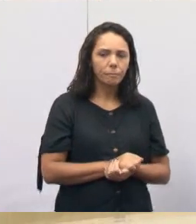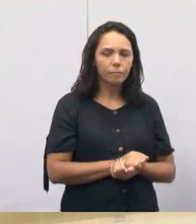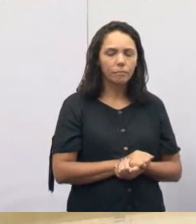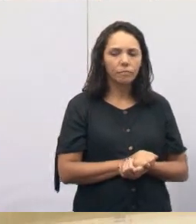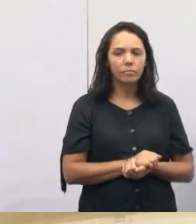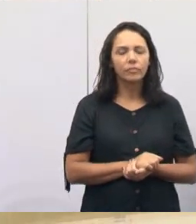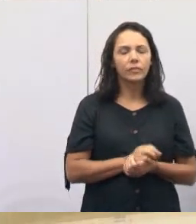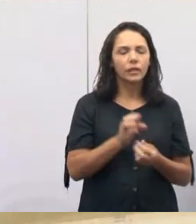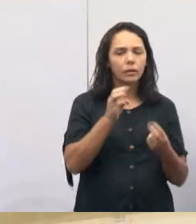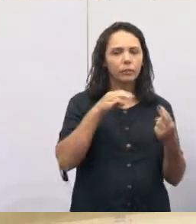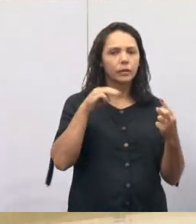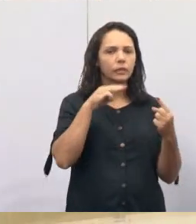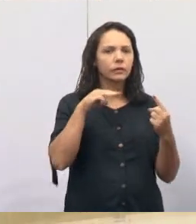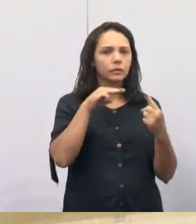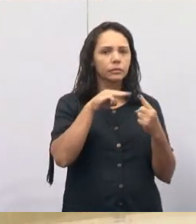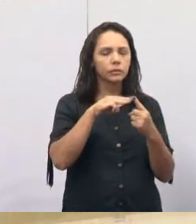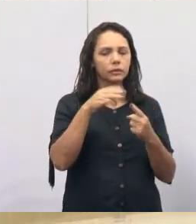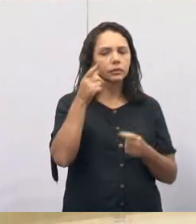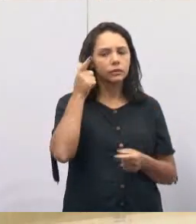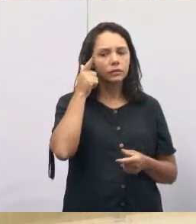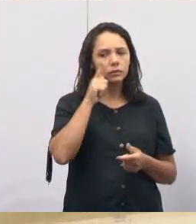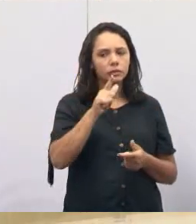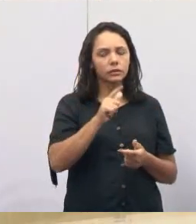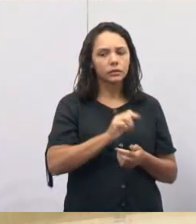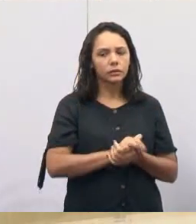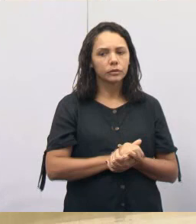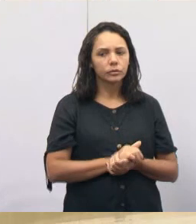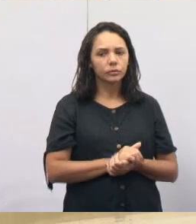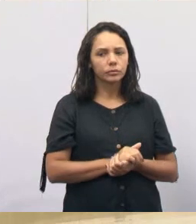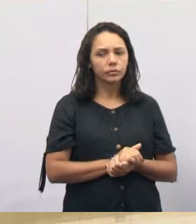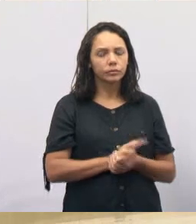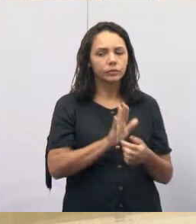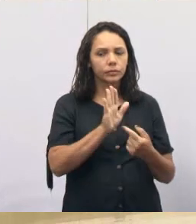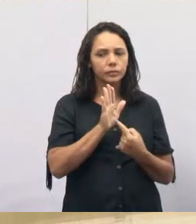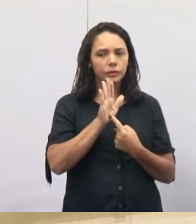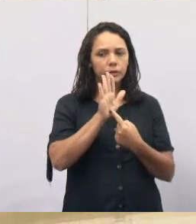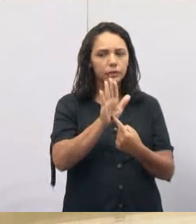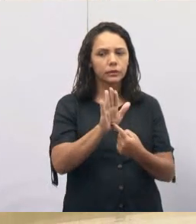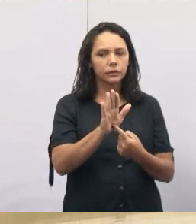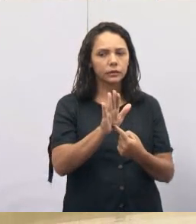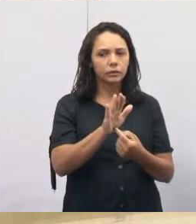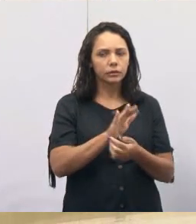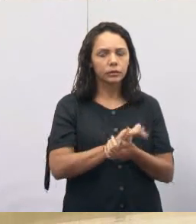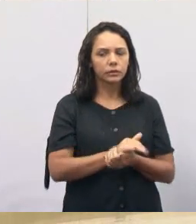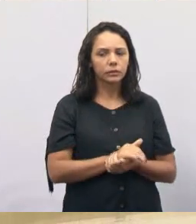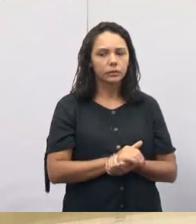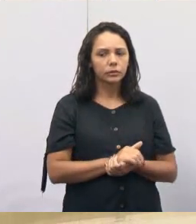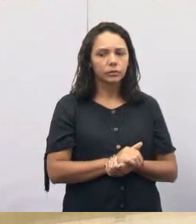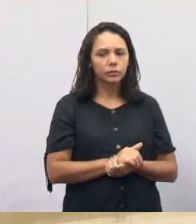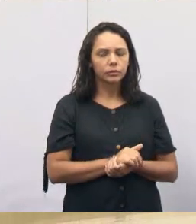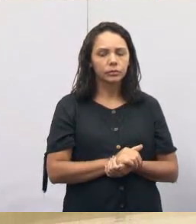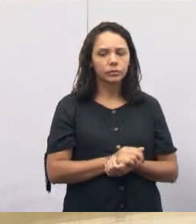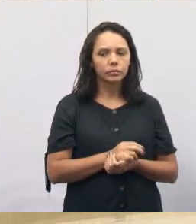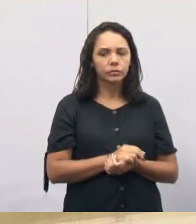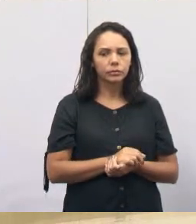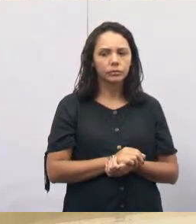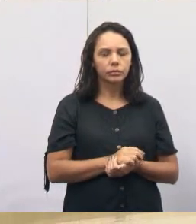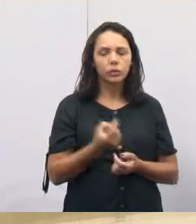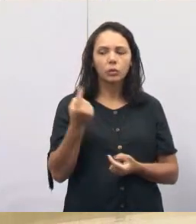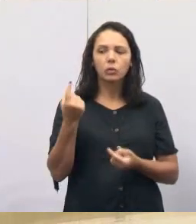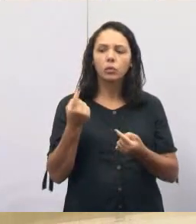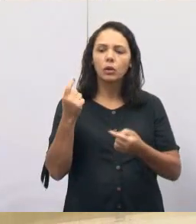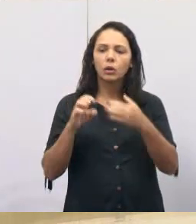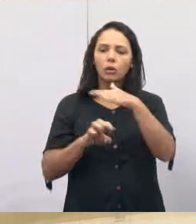metas quantitativas e qualitativas que serão indicadas nos termos de referência. 2.1. Qual